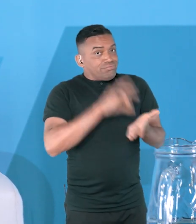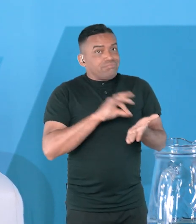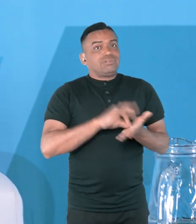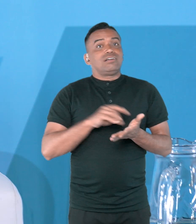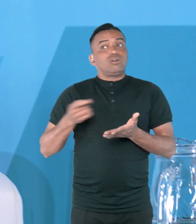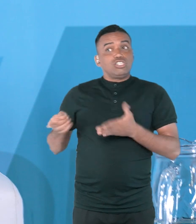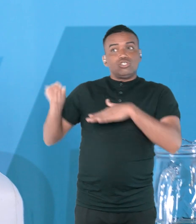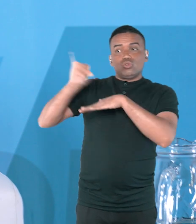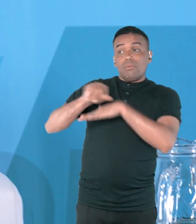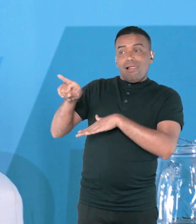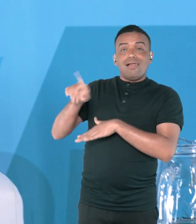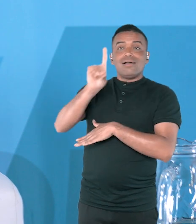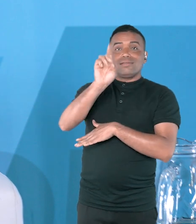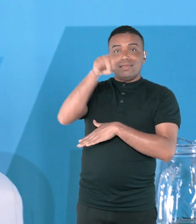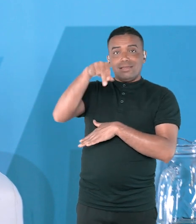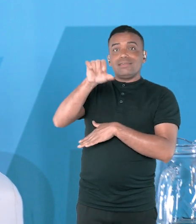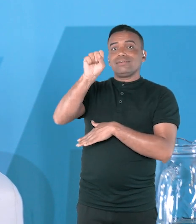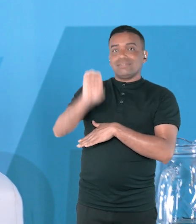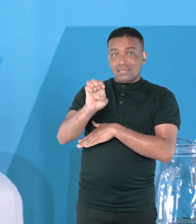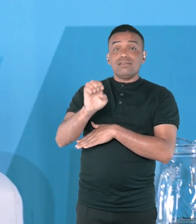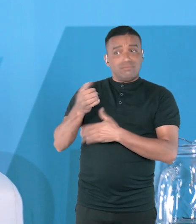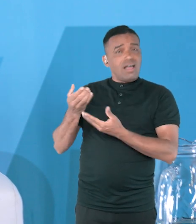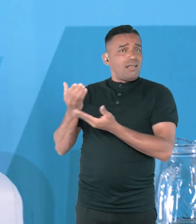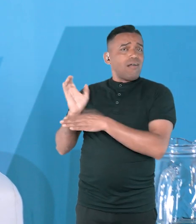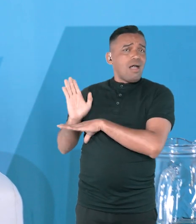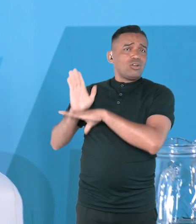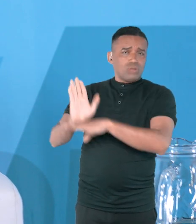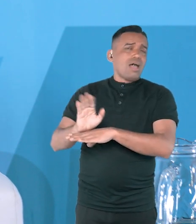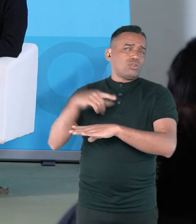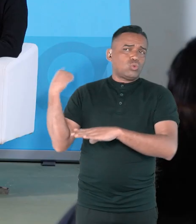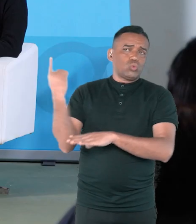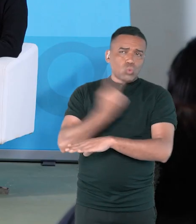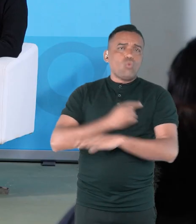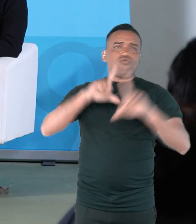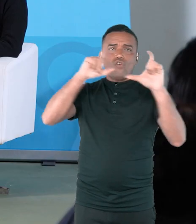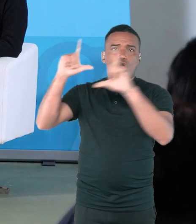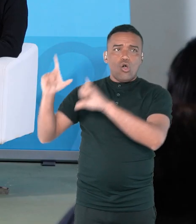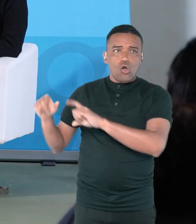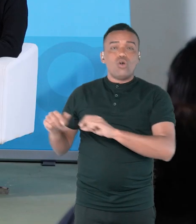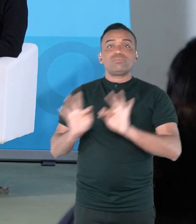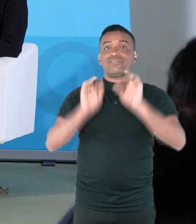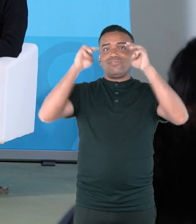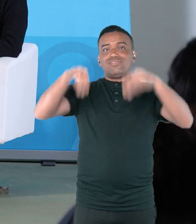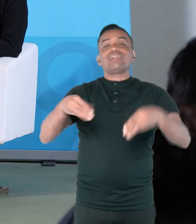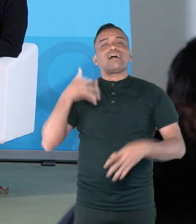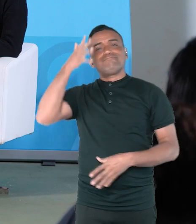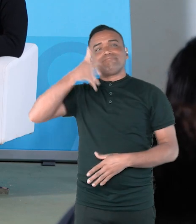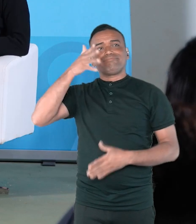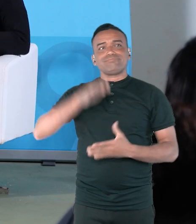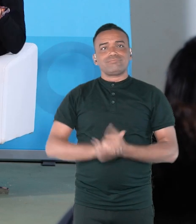também. A gente suba, a Denise atende vocês, fotos de quem quiser lá em cima. Eu queria te passar a palavra para